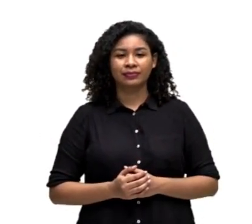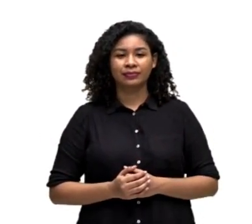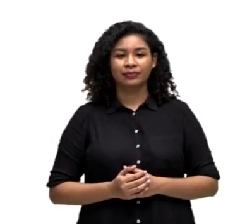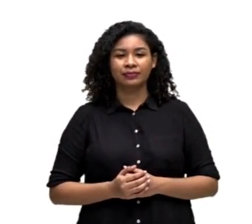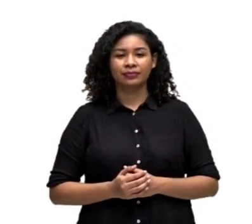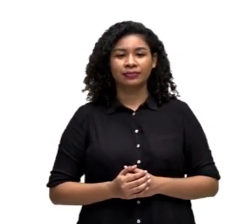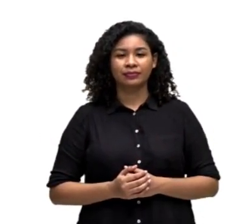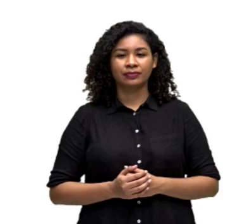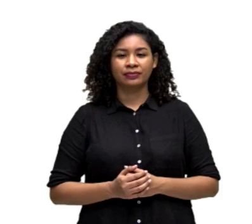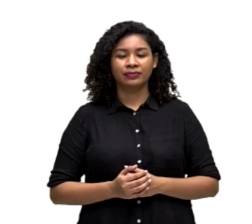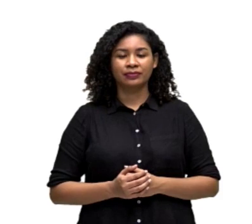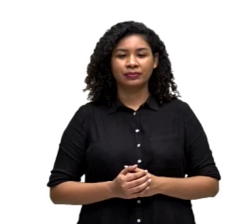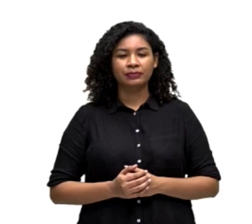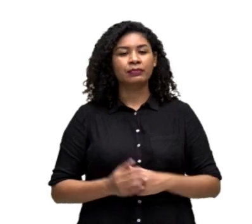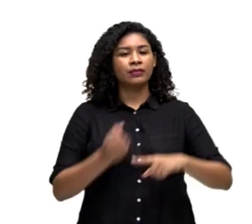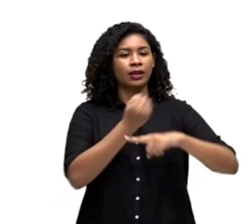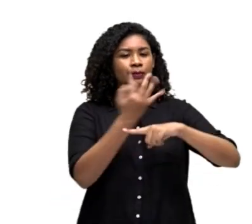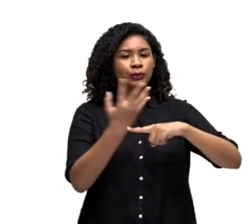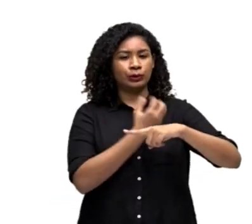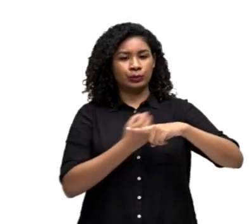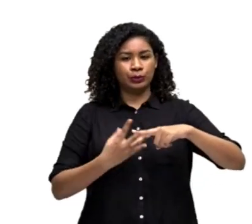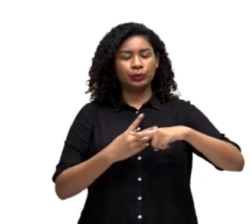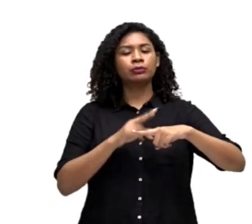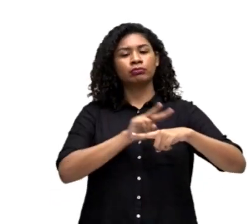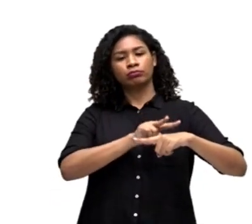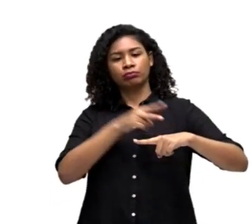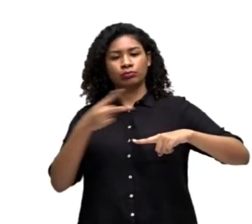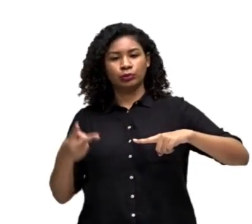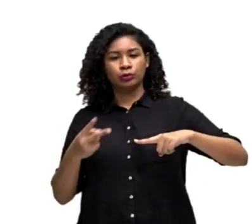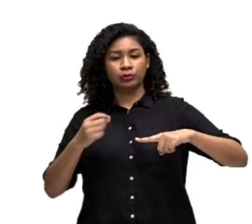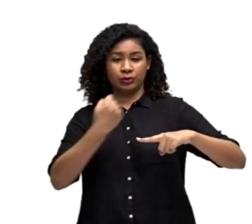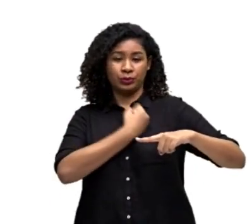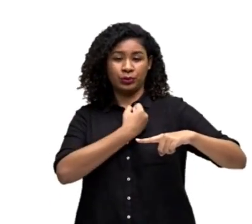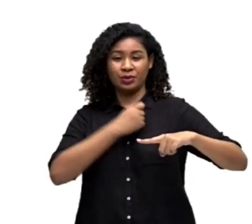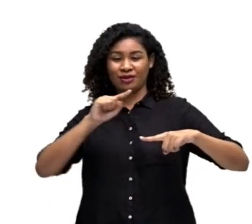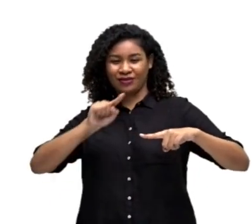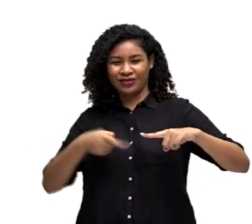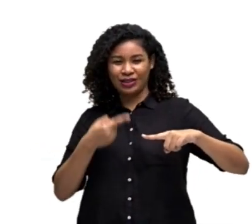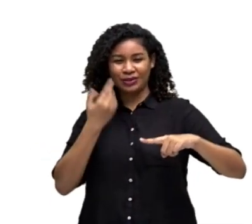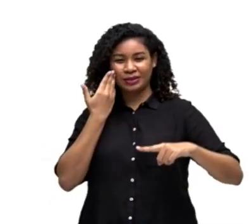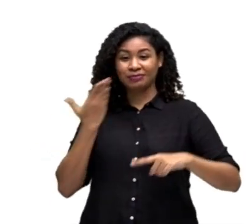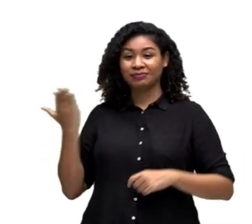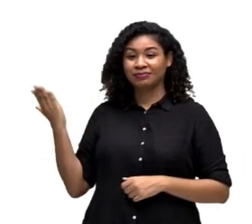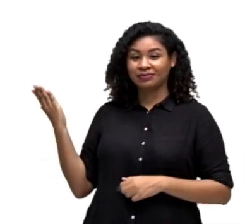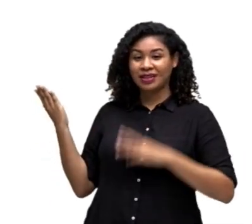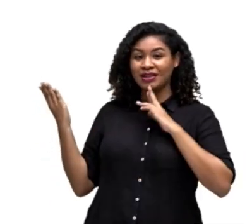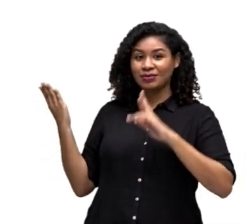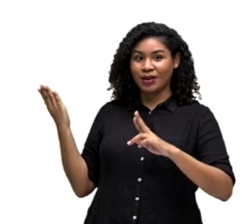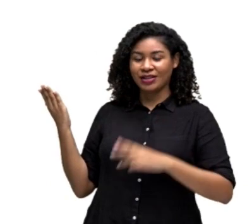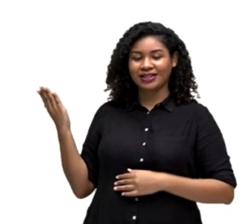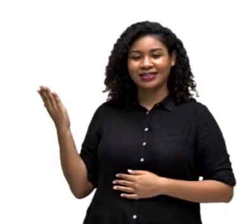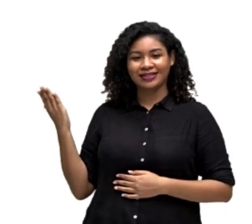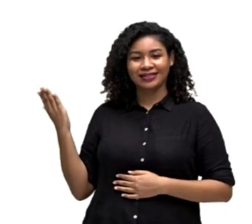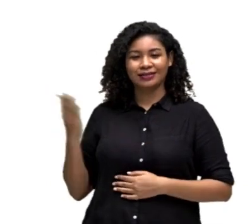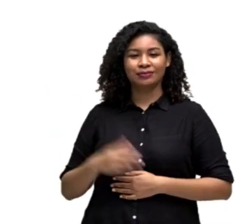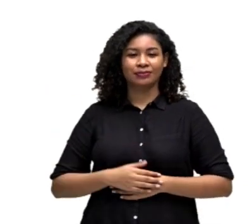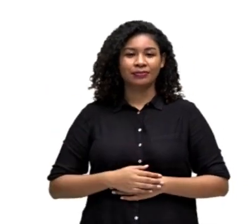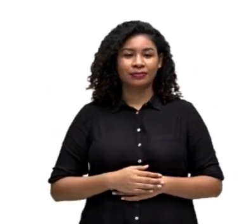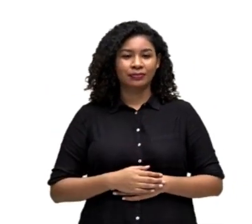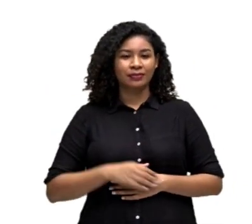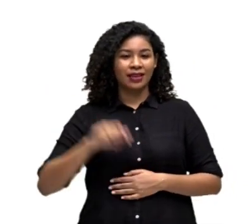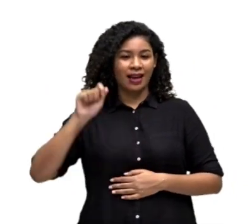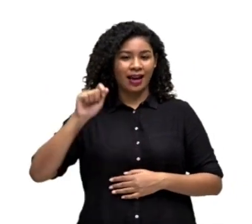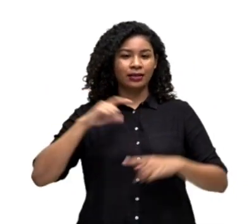a cada uma das frações. Acompanhe o gabarito. Nós temos na primeira, então, 9 sobre 10,